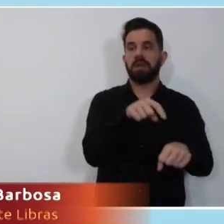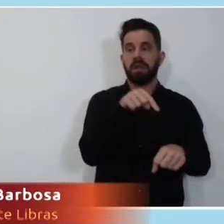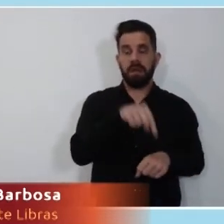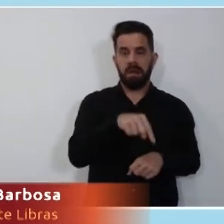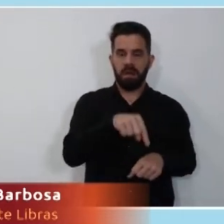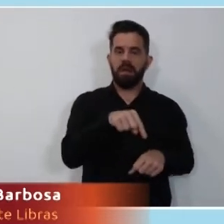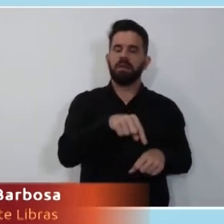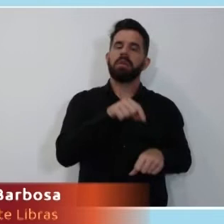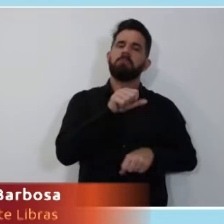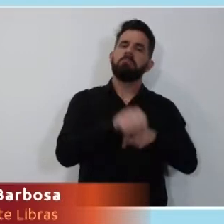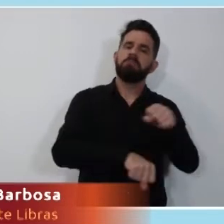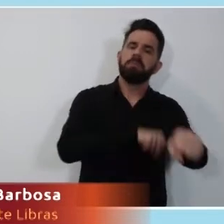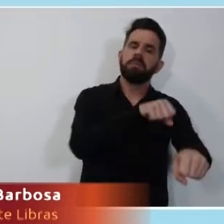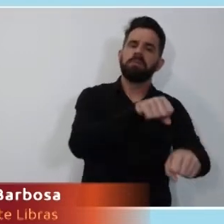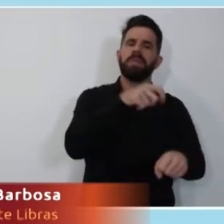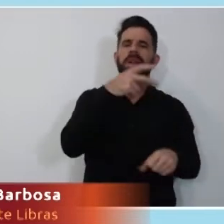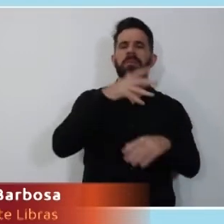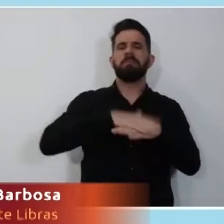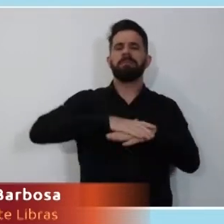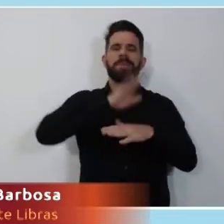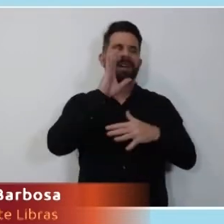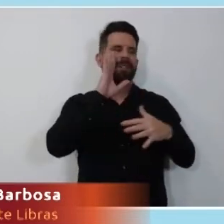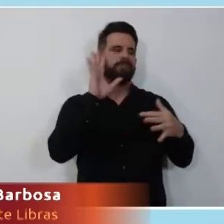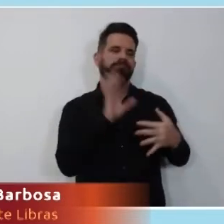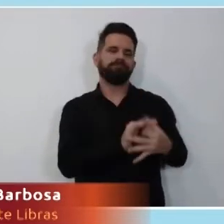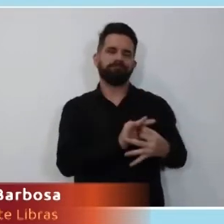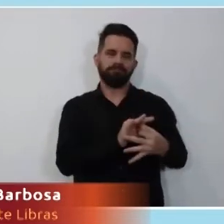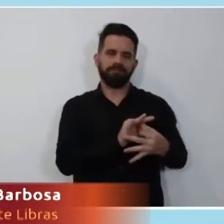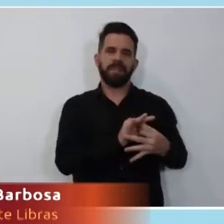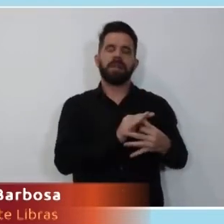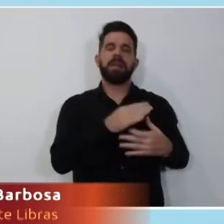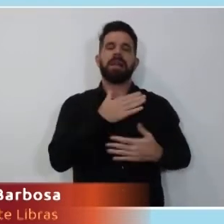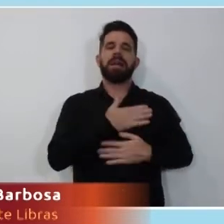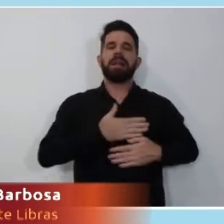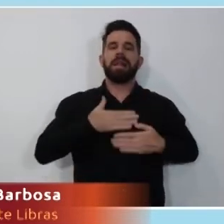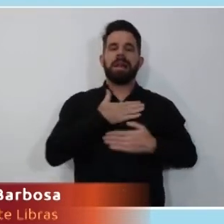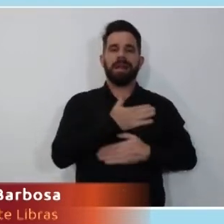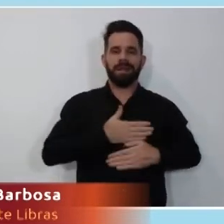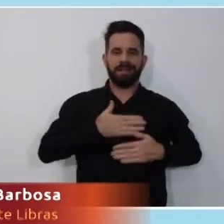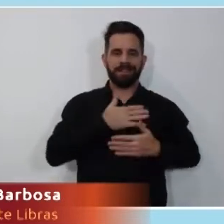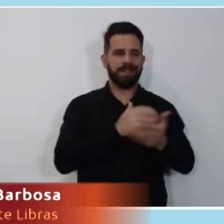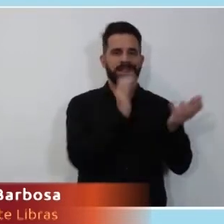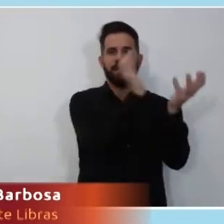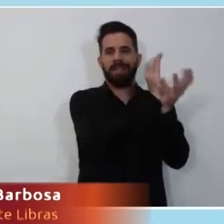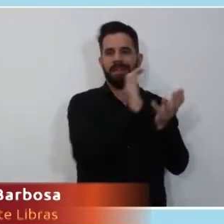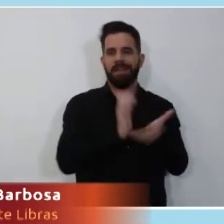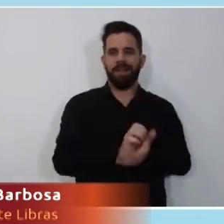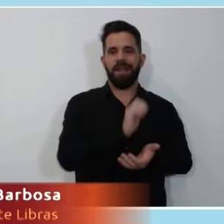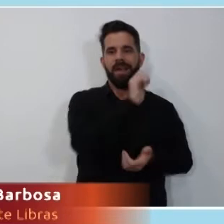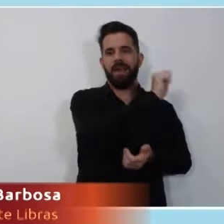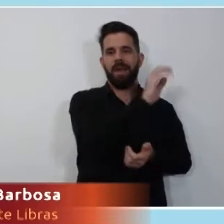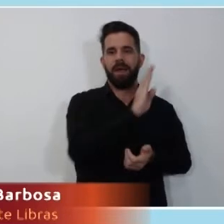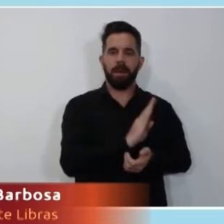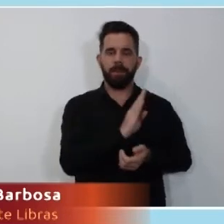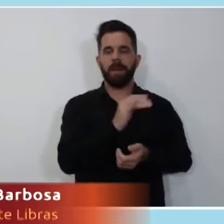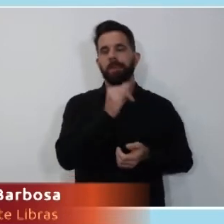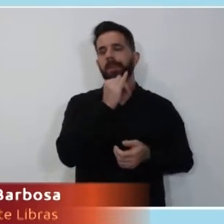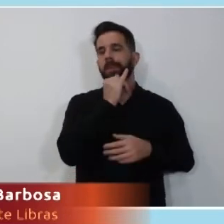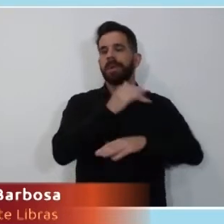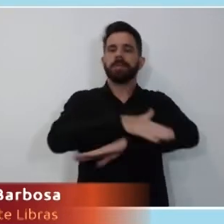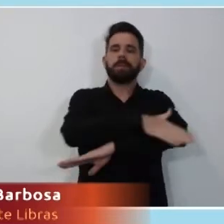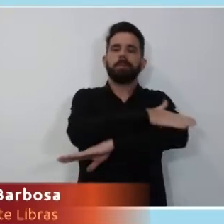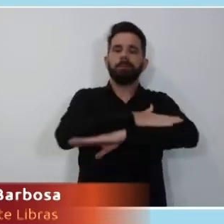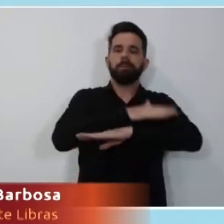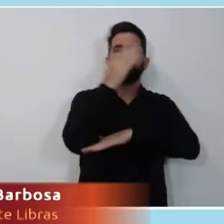ficou muito mais associada a lazer de classe A e B, fazendo ciclovias em volta de parques de bairros